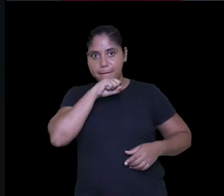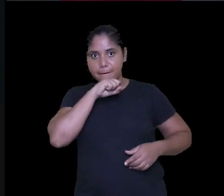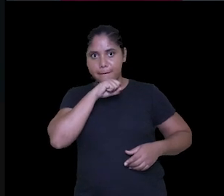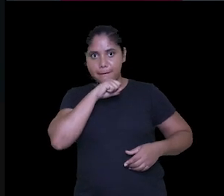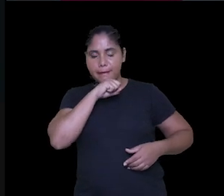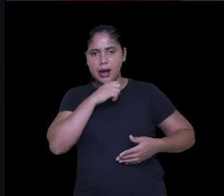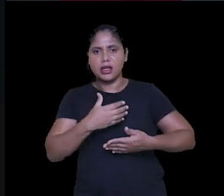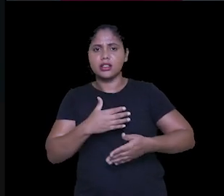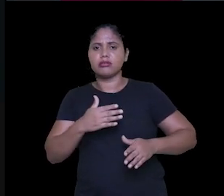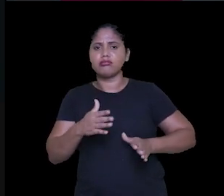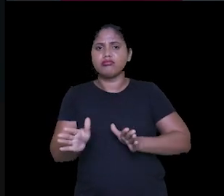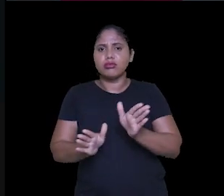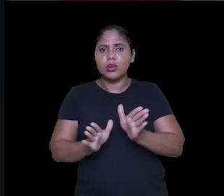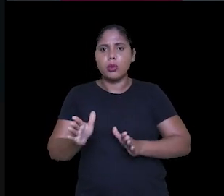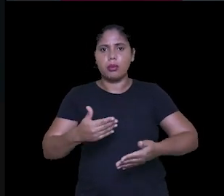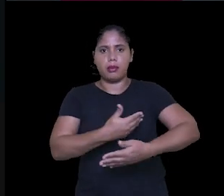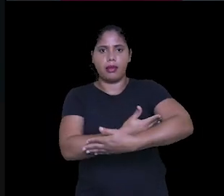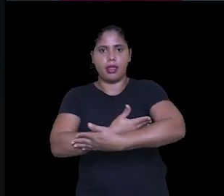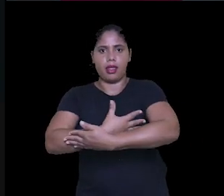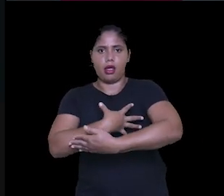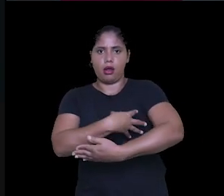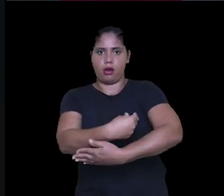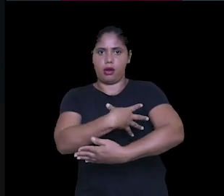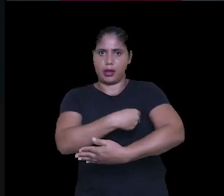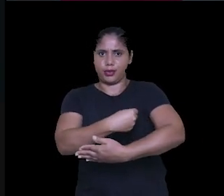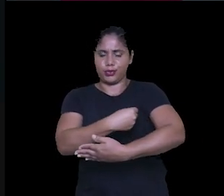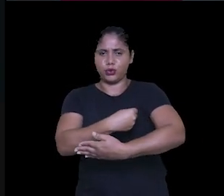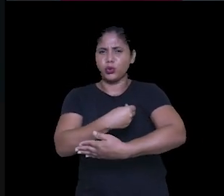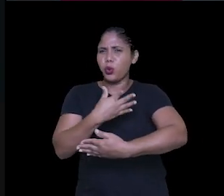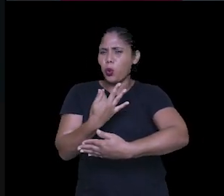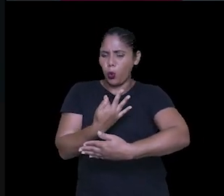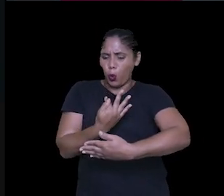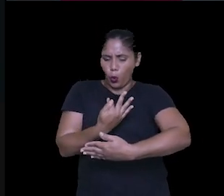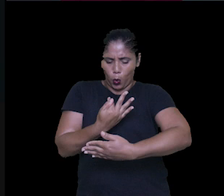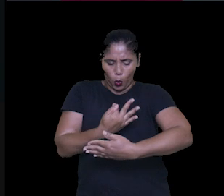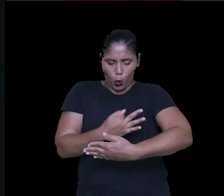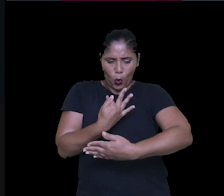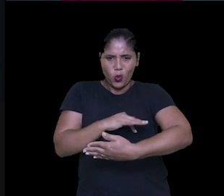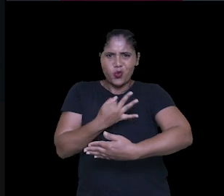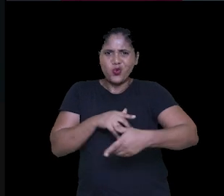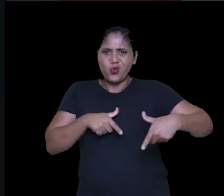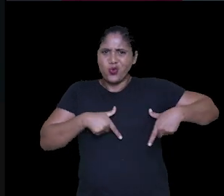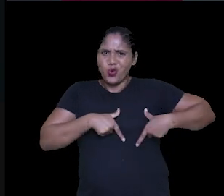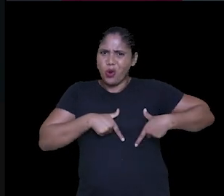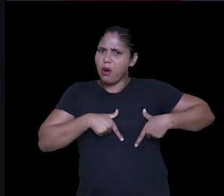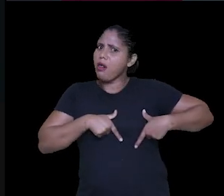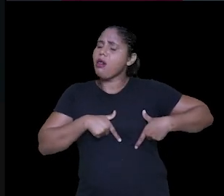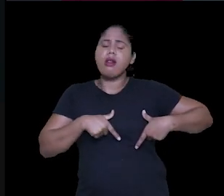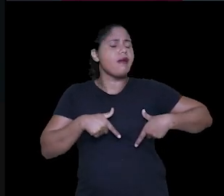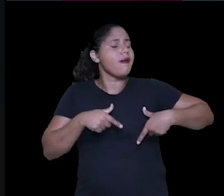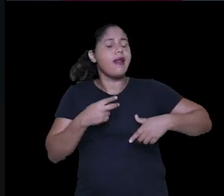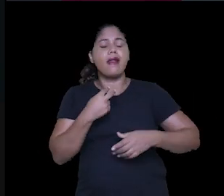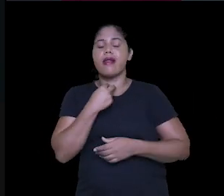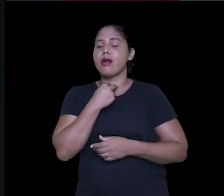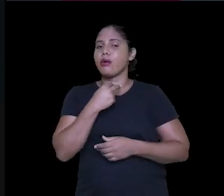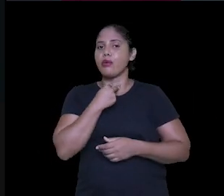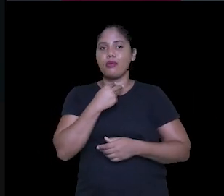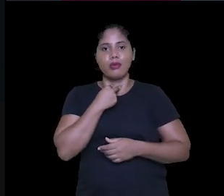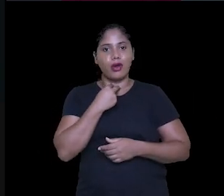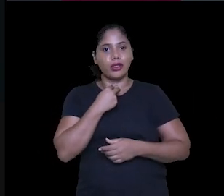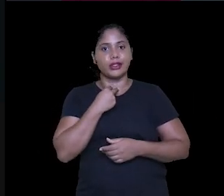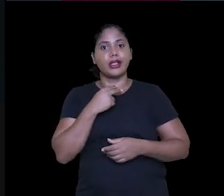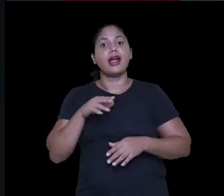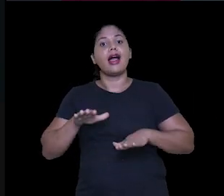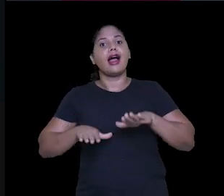para que a mulher ela fique atenta. É muito mais fácil a gente ter essa orientação na gestação e se